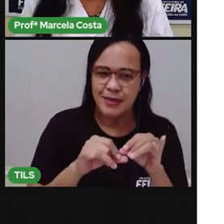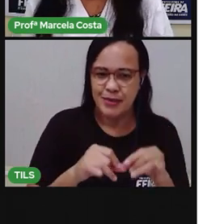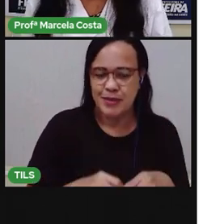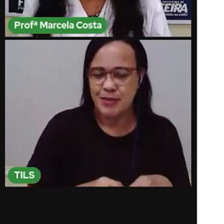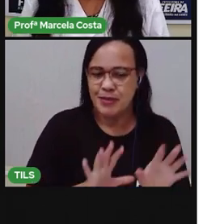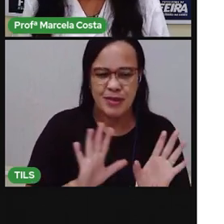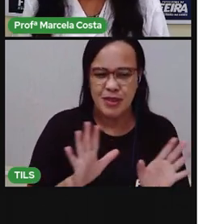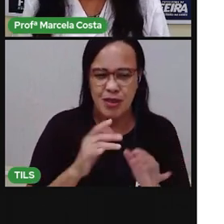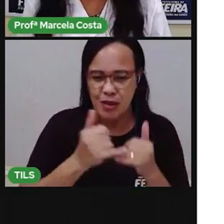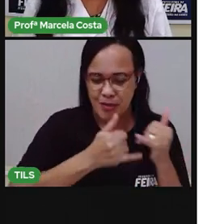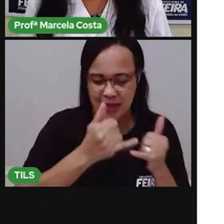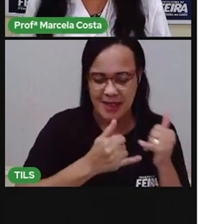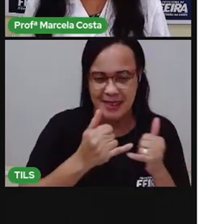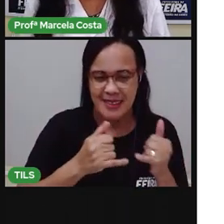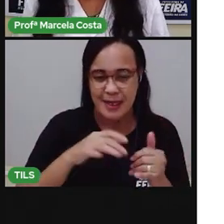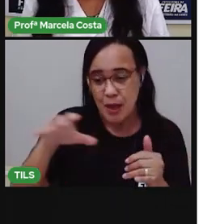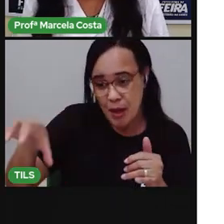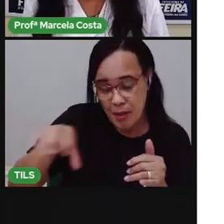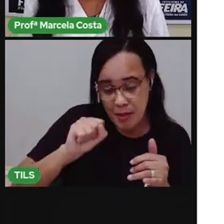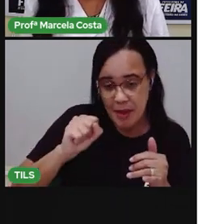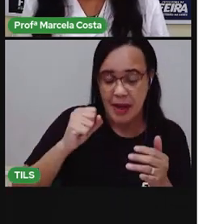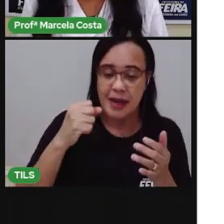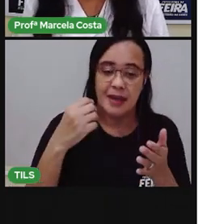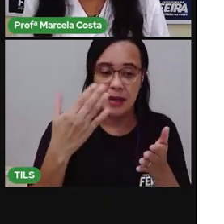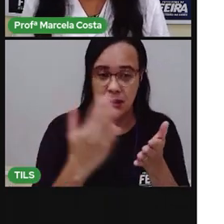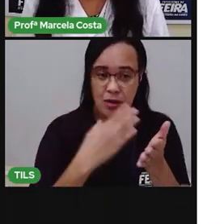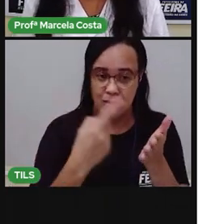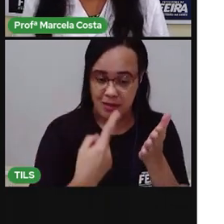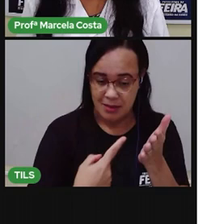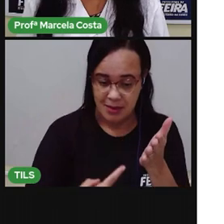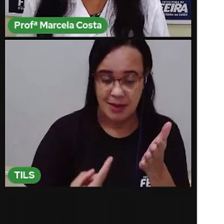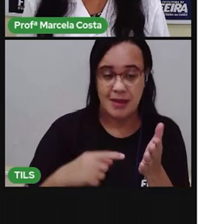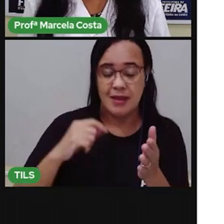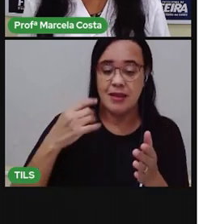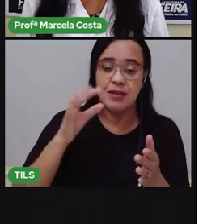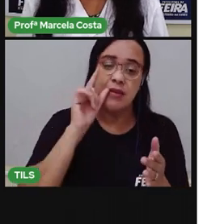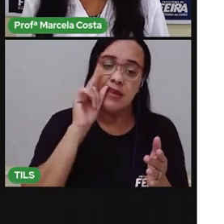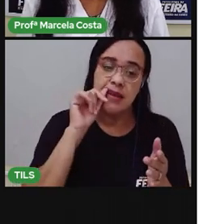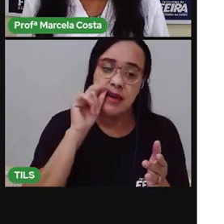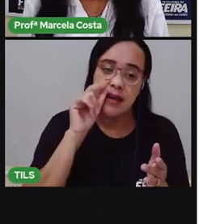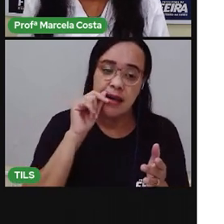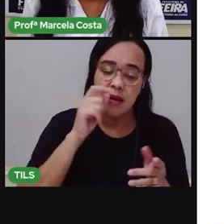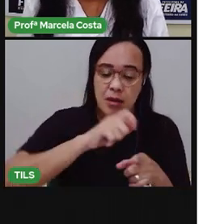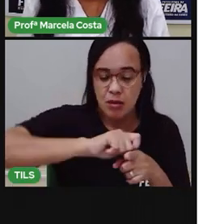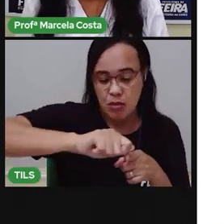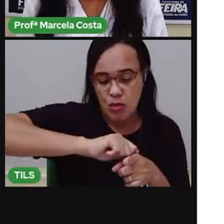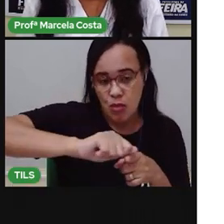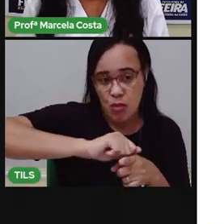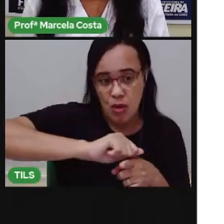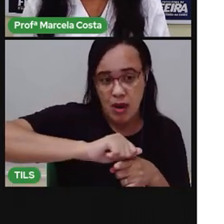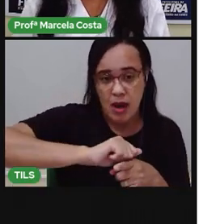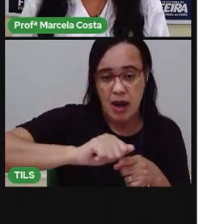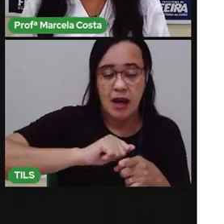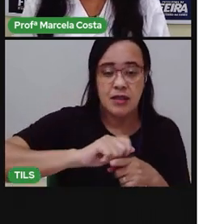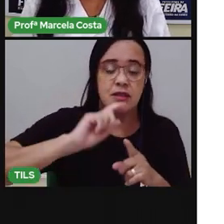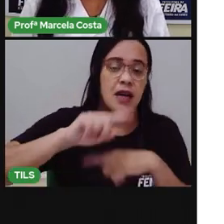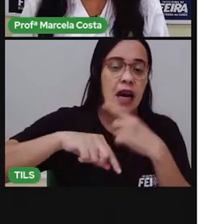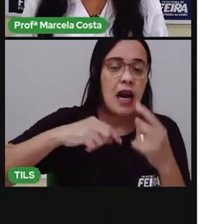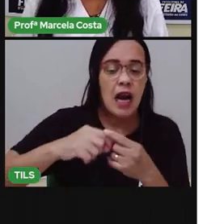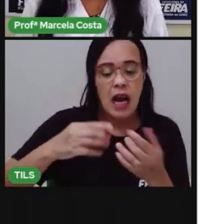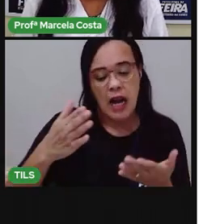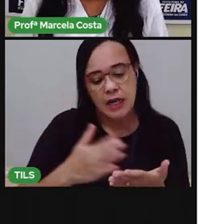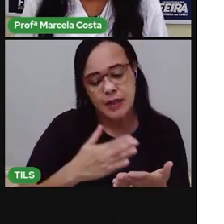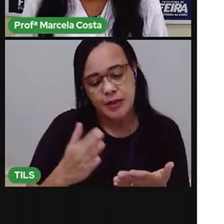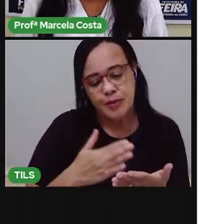lista. Pega seu caderno, pega o lápis, a borracha, abra aí no seu caderno, deixa uma folha só